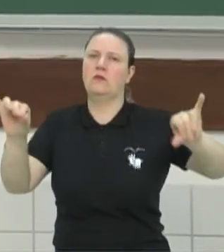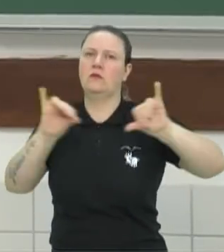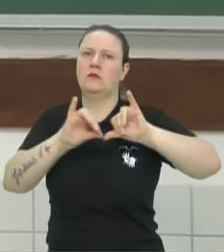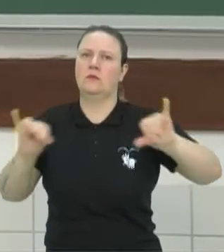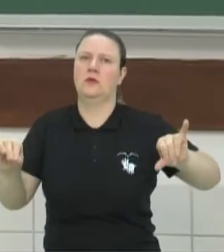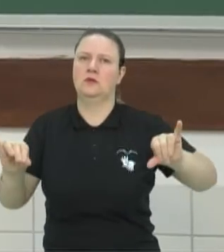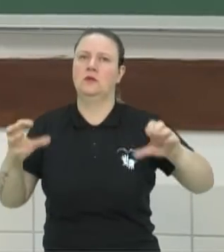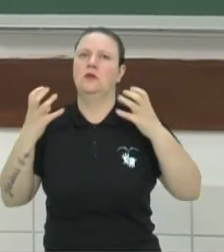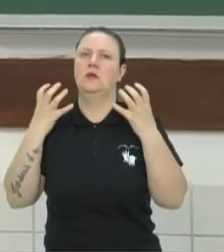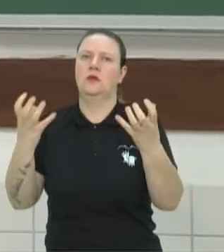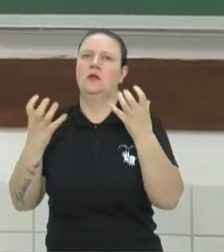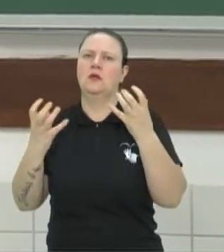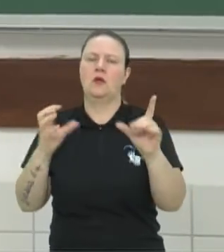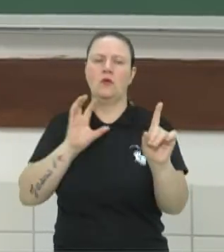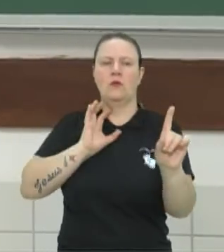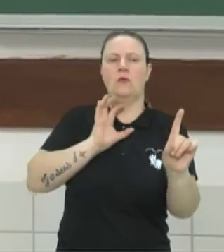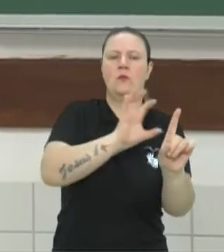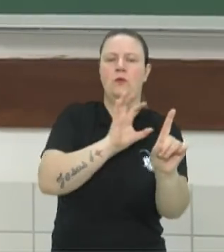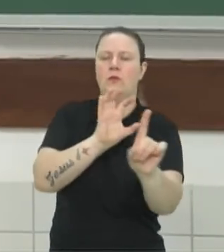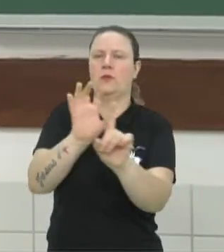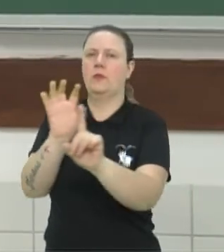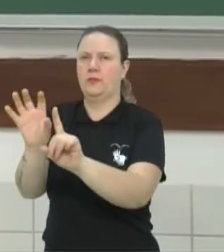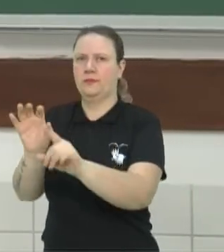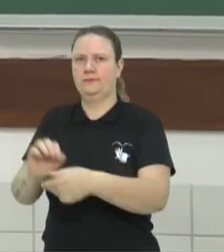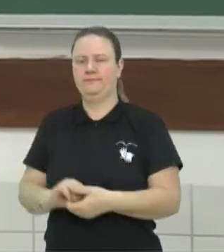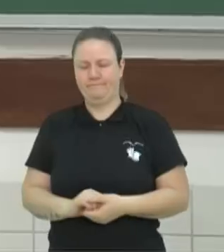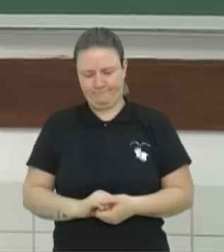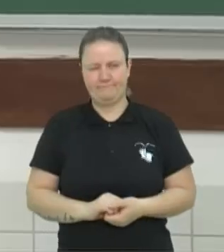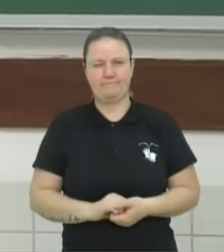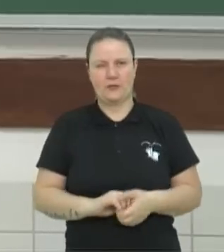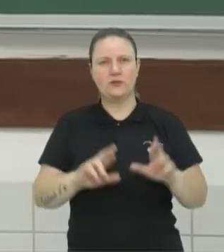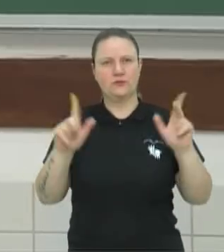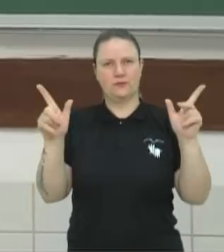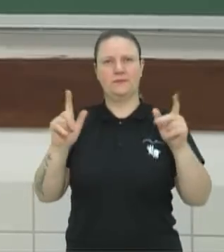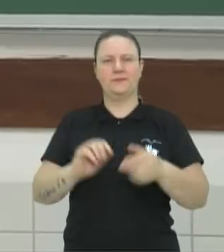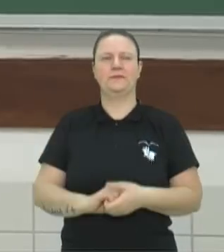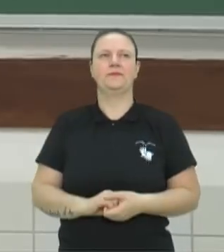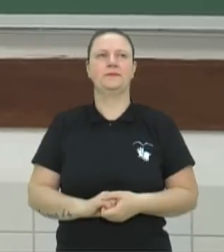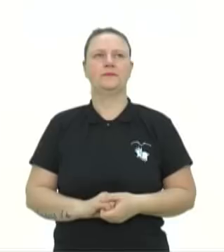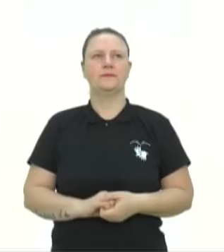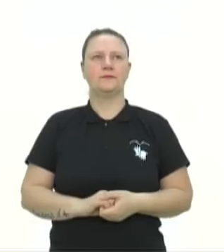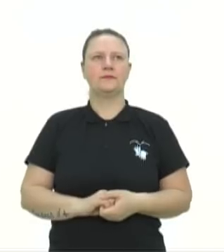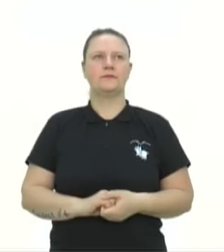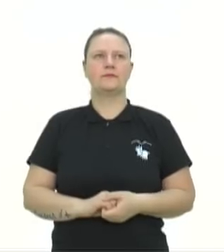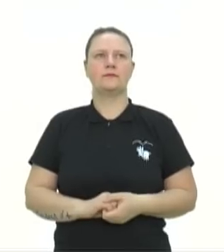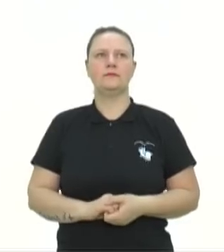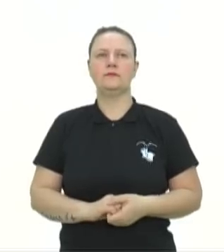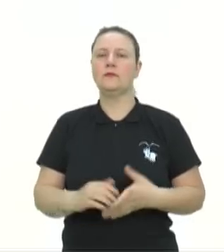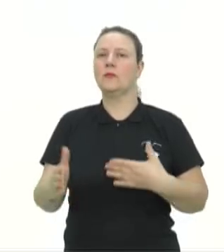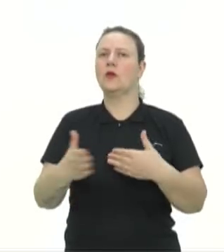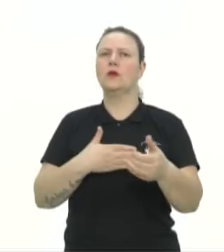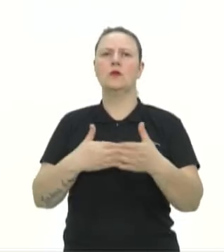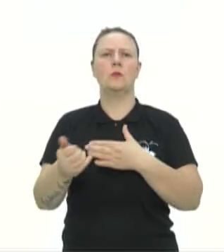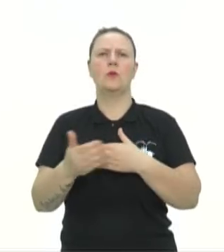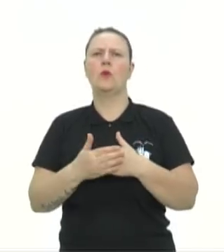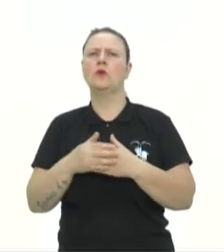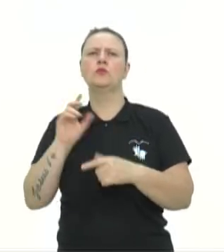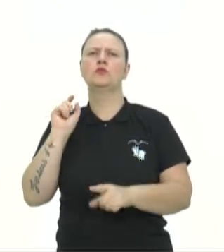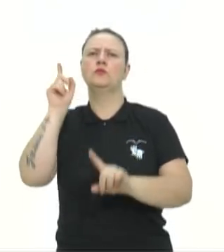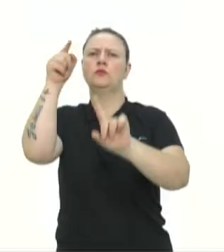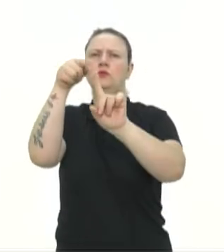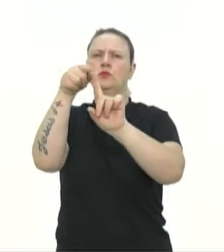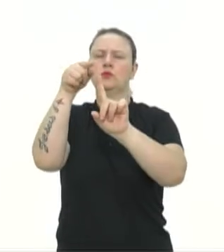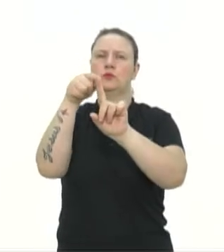te convencer para alguma coisa, ok? Essa é a diferença. Seja qual for a sua função